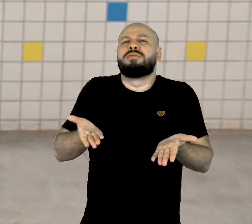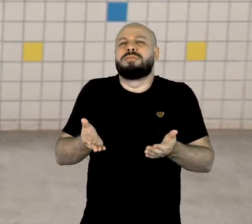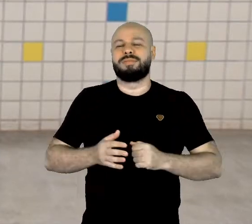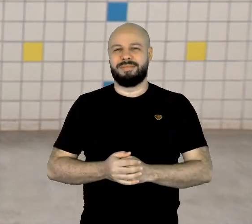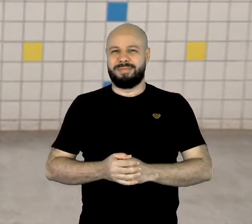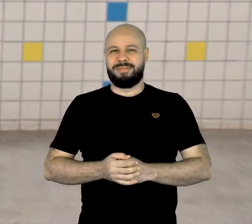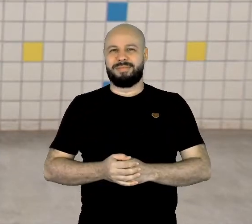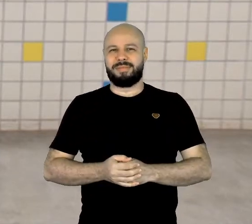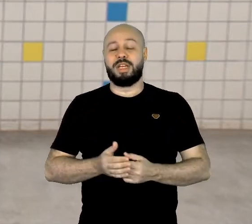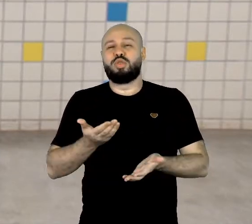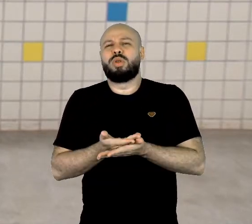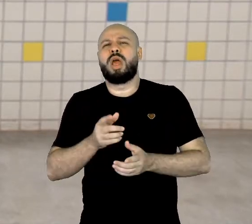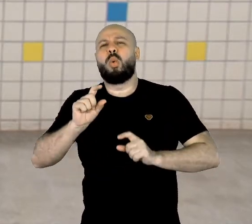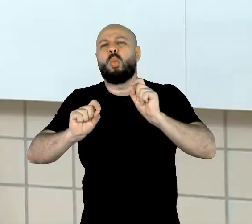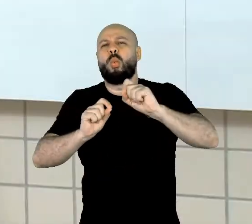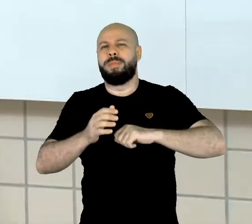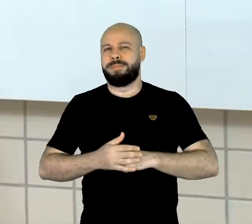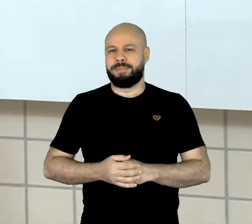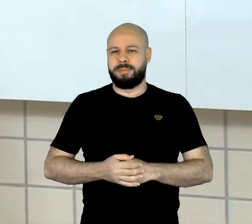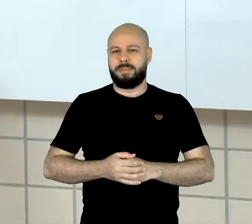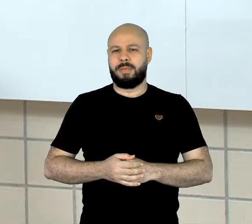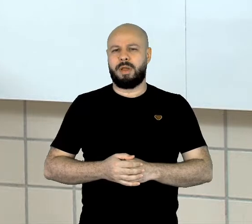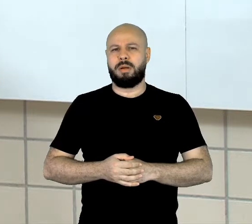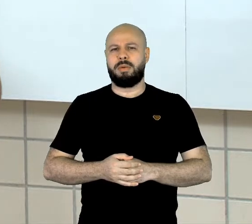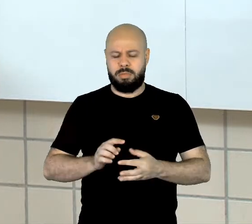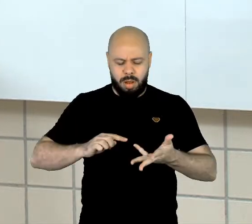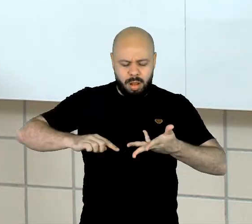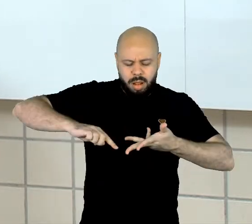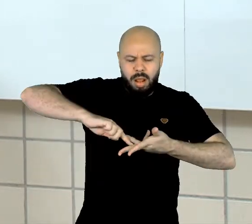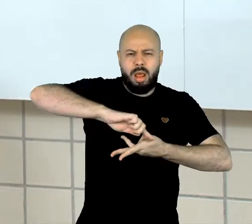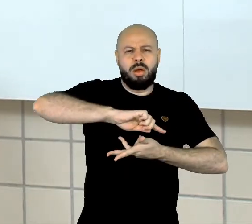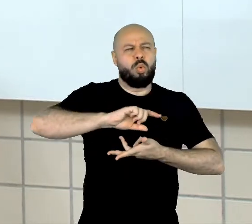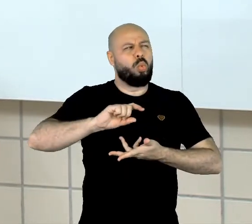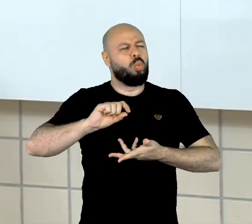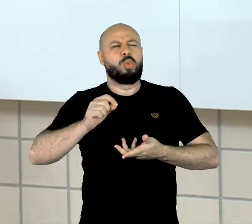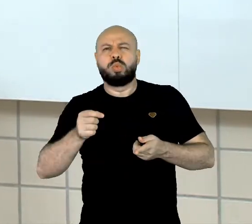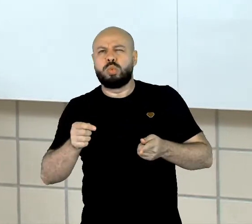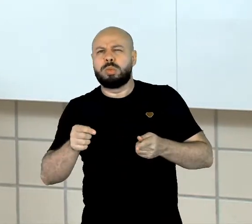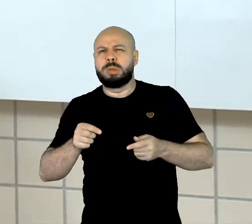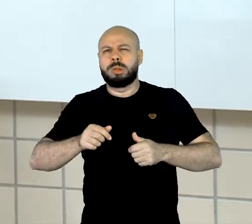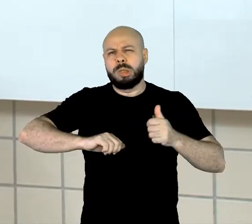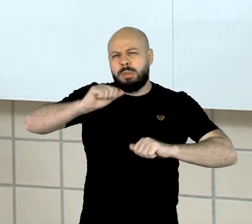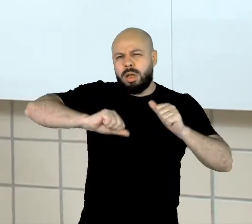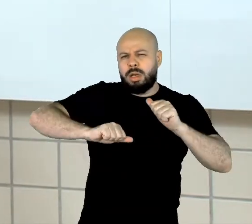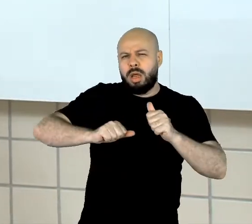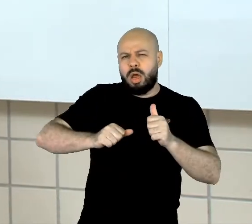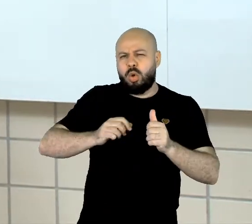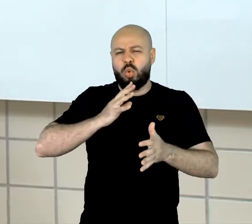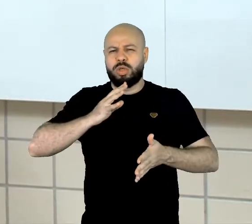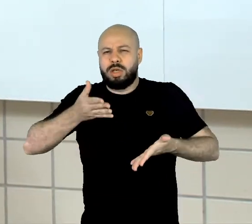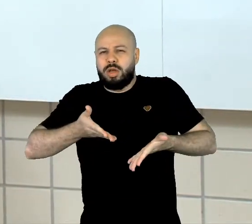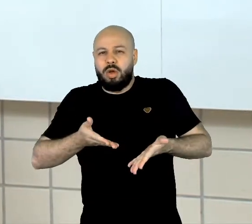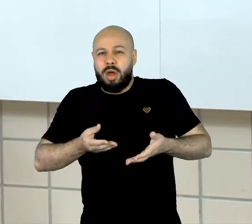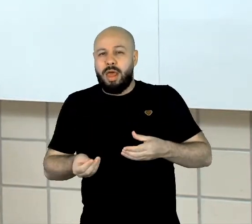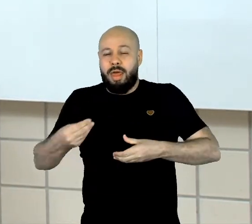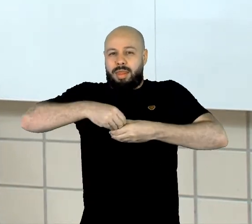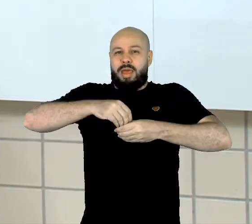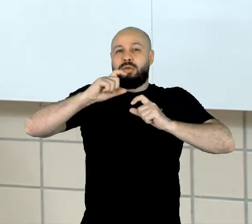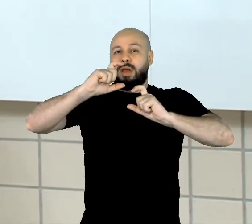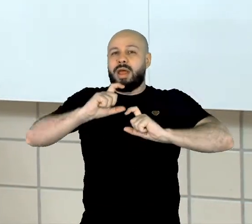nós vamos estudar sobre o quê? Qual o recurso que nós vamos estar estudando e analisando hoje dentro das histórias em